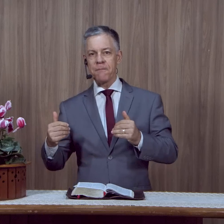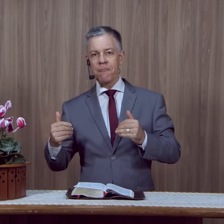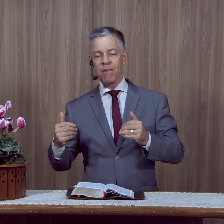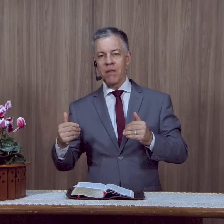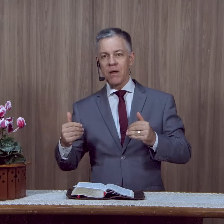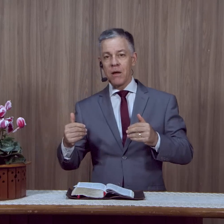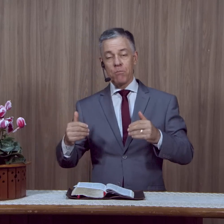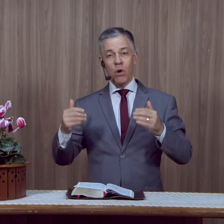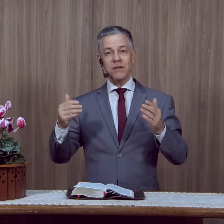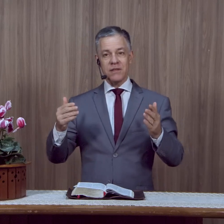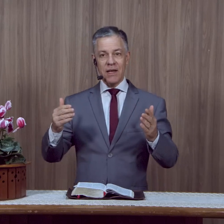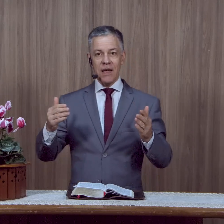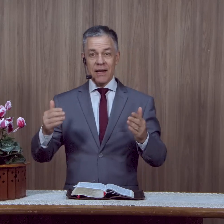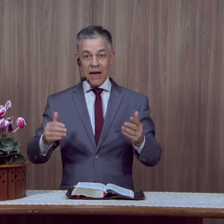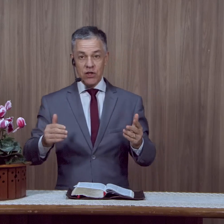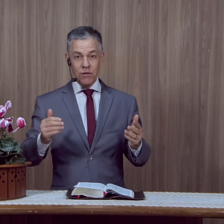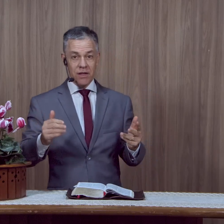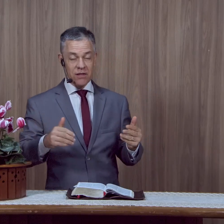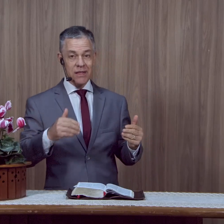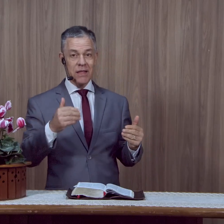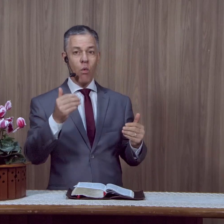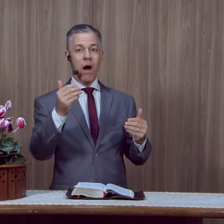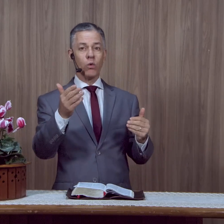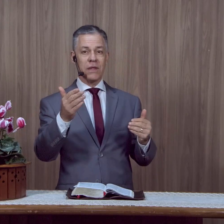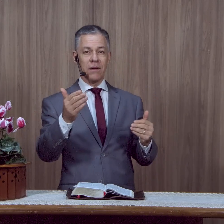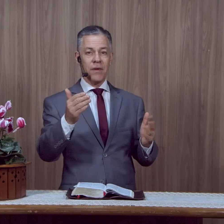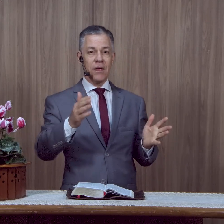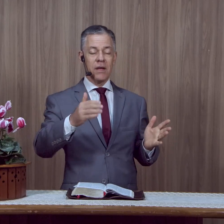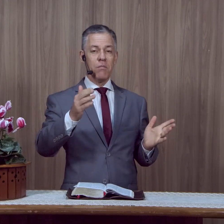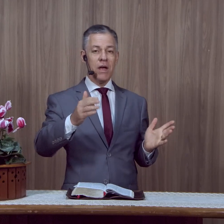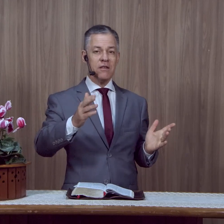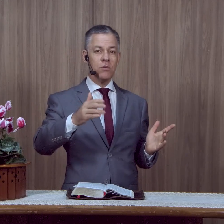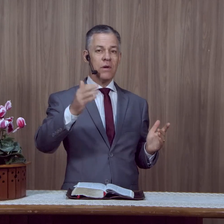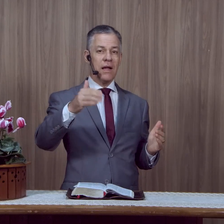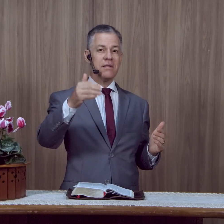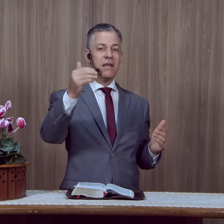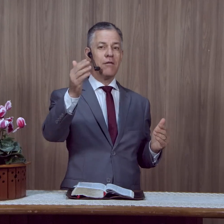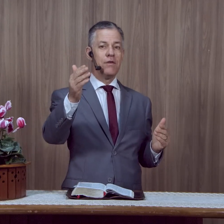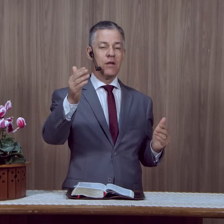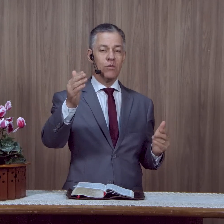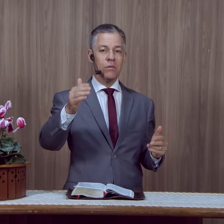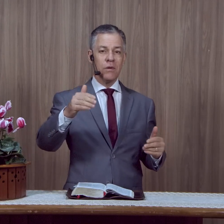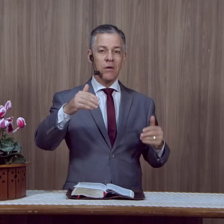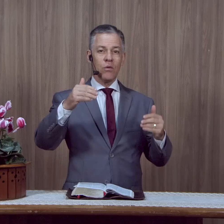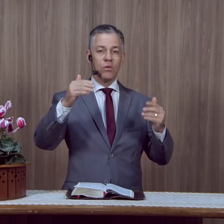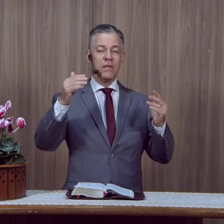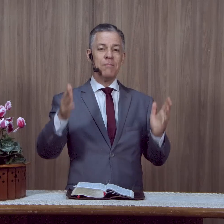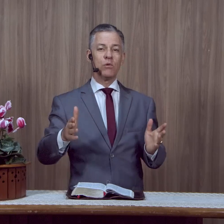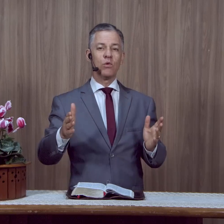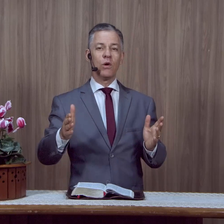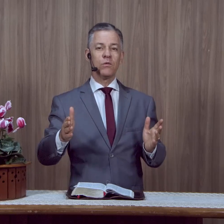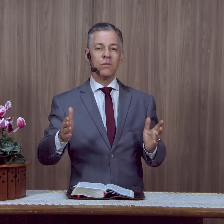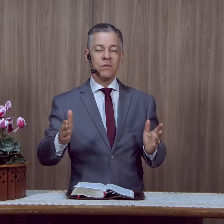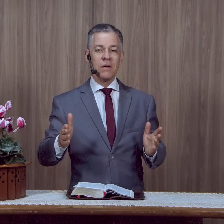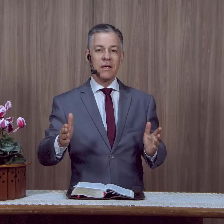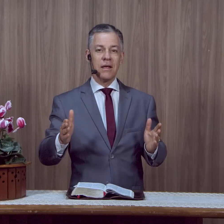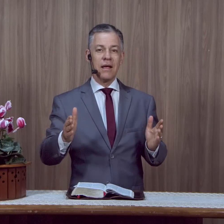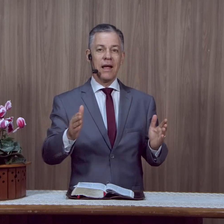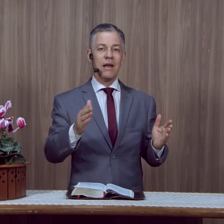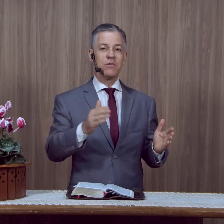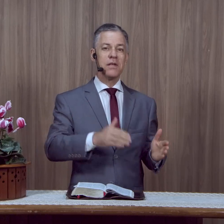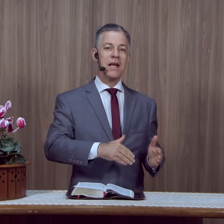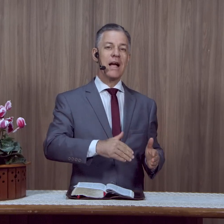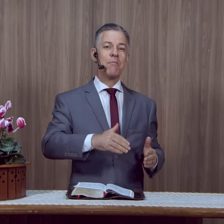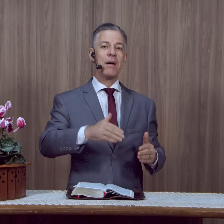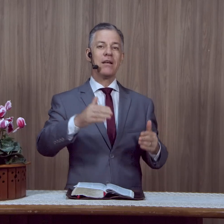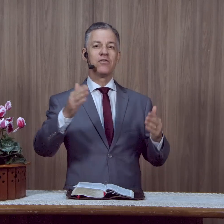dívida. Pode ser que a dívida seja tão alta que mesmo ele servindo o tempo todo,